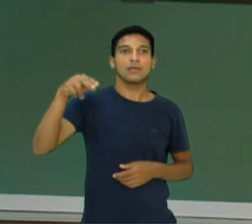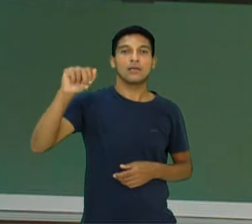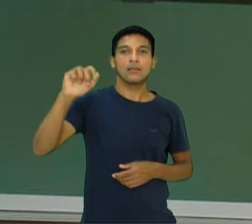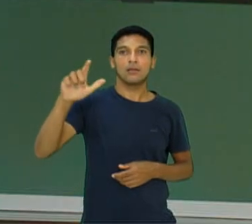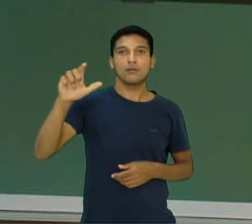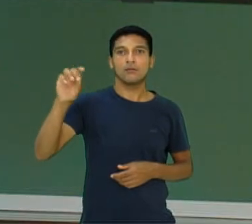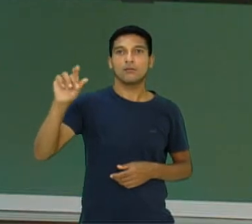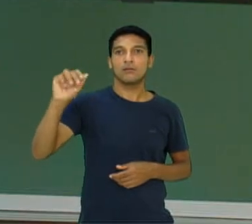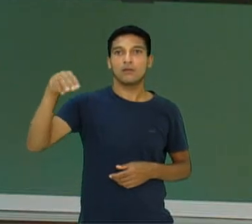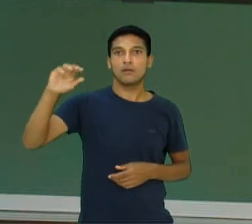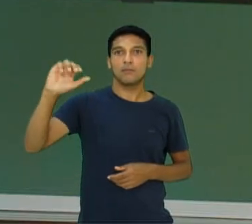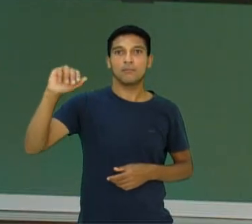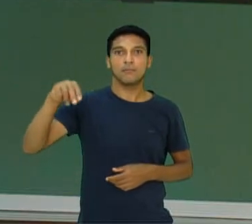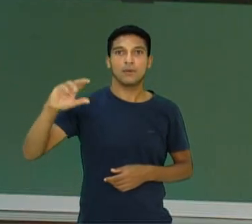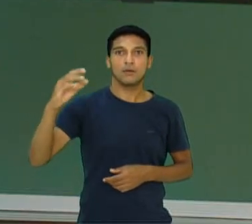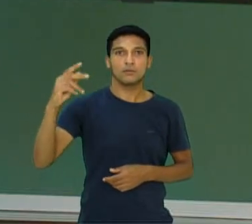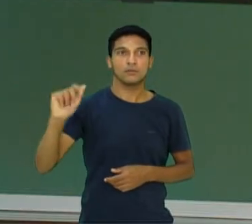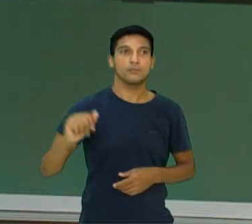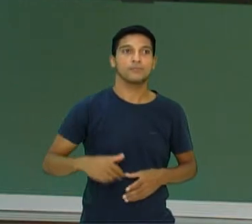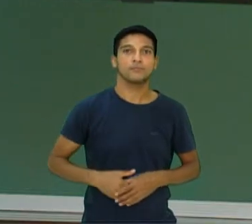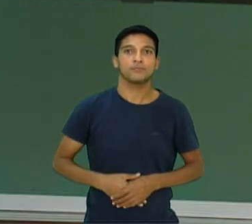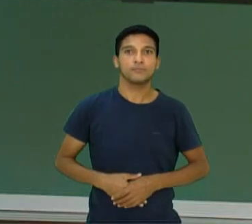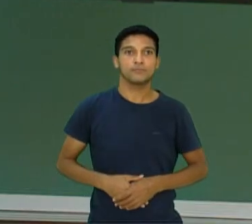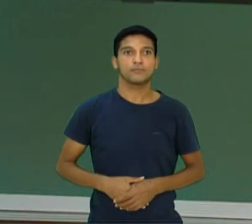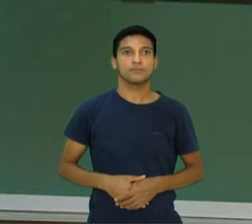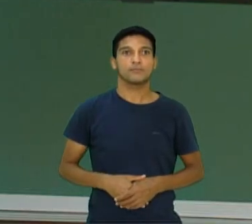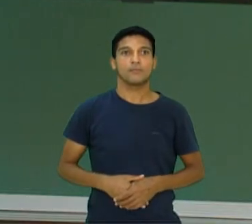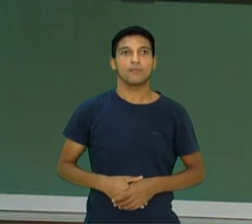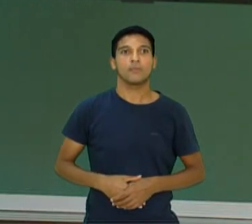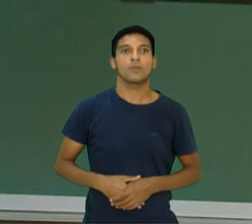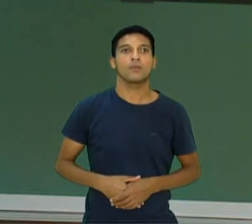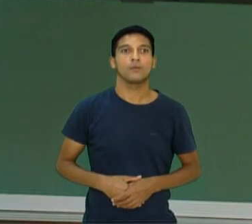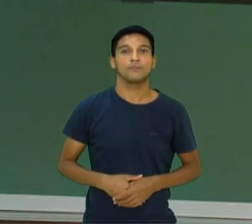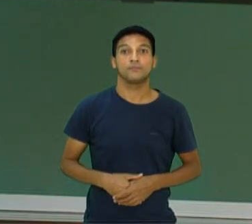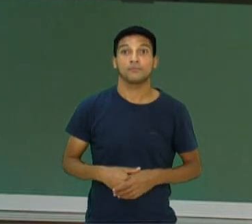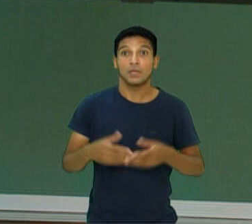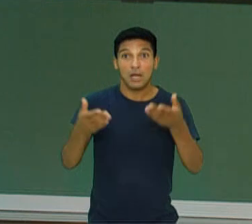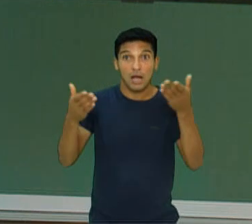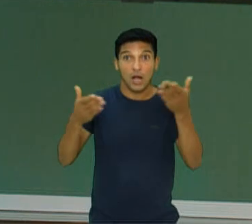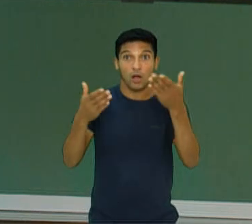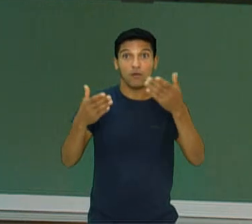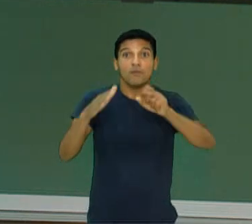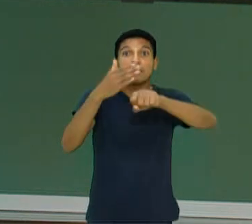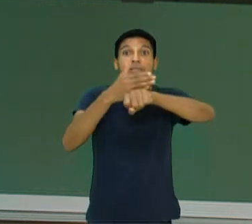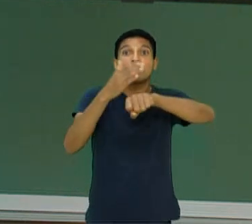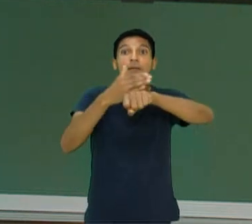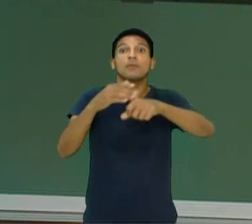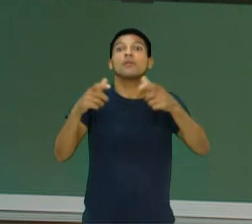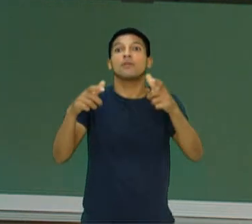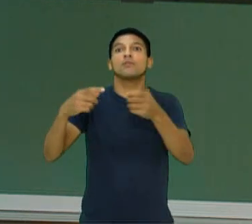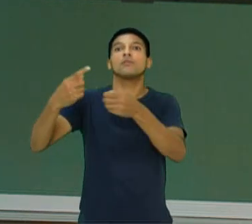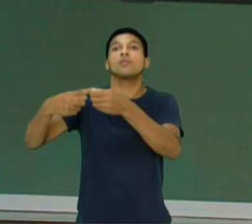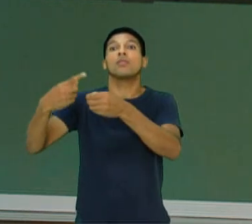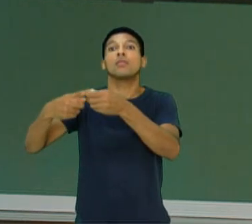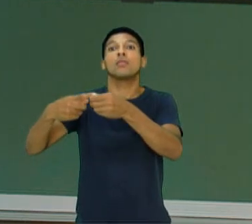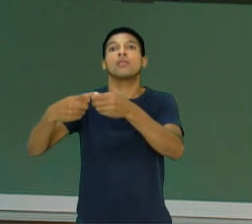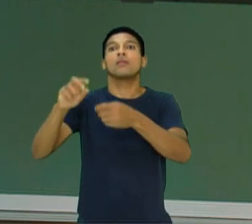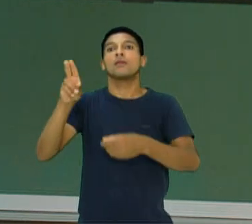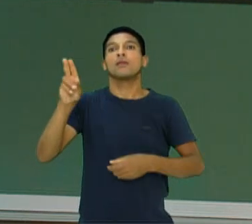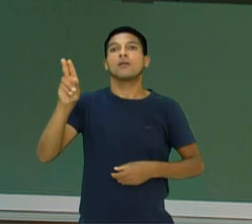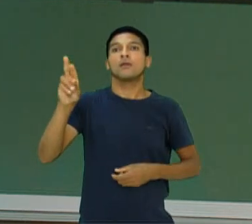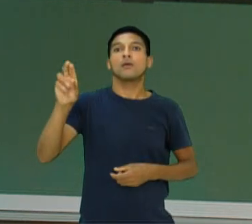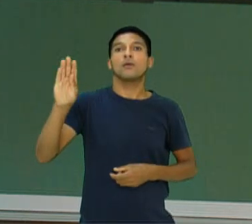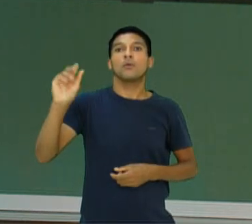falar um pouquinho de algumas práticas de aventuras urbanas. Então, aqui nessas práticas, a questão